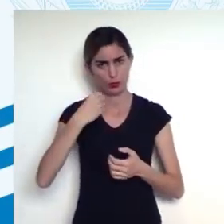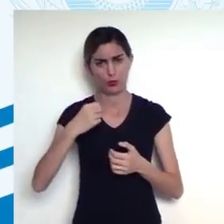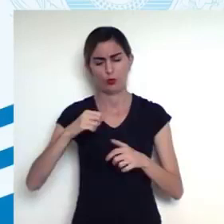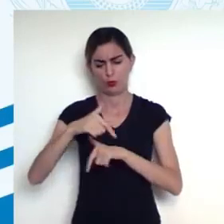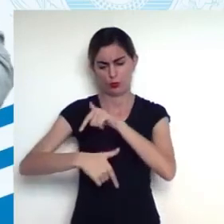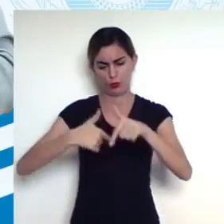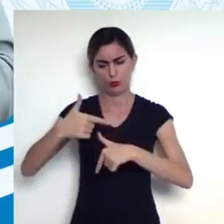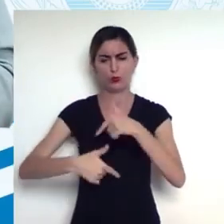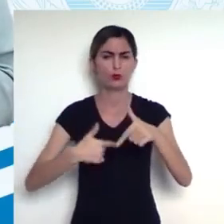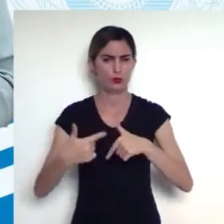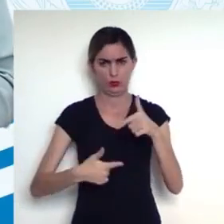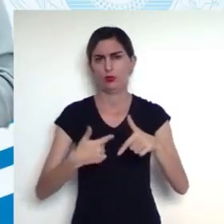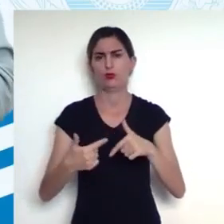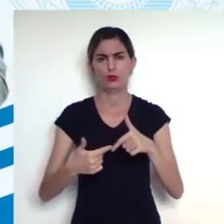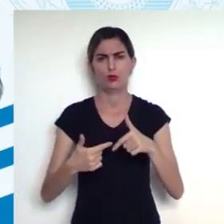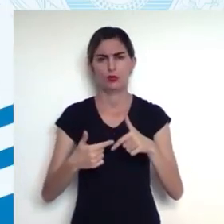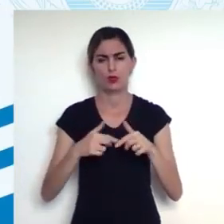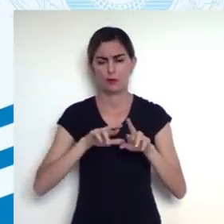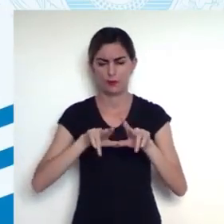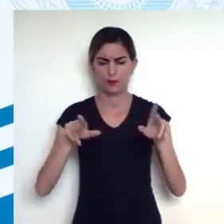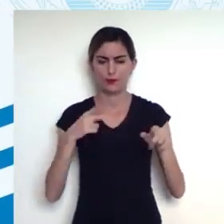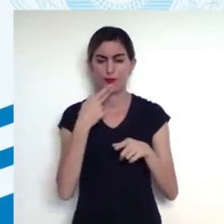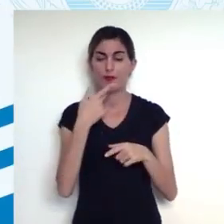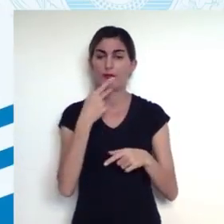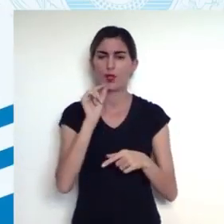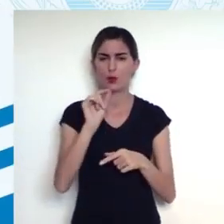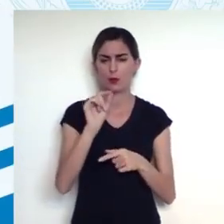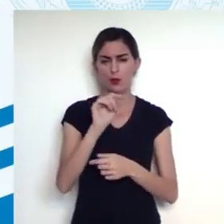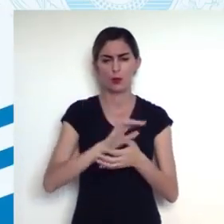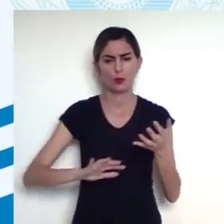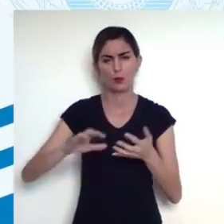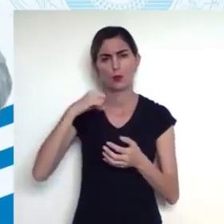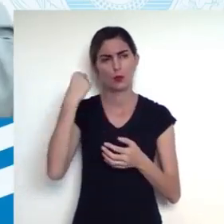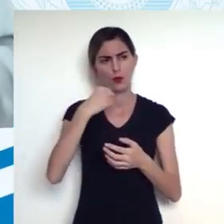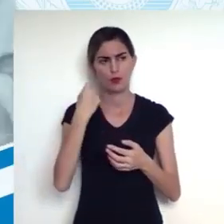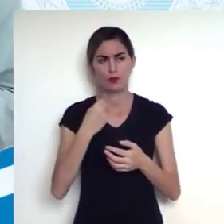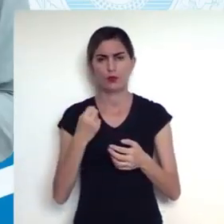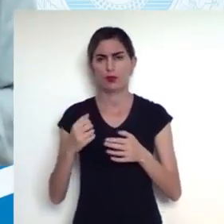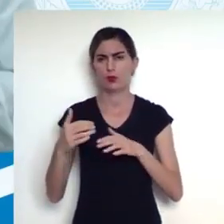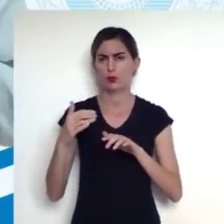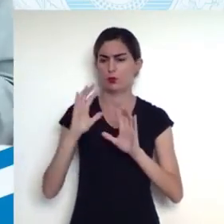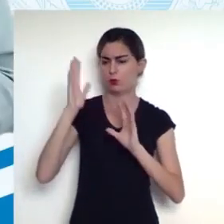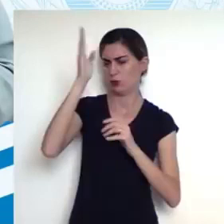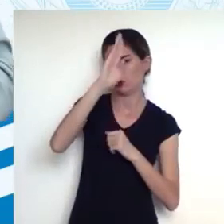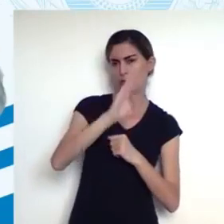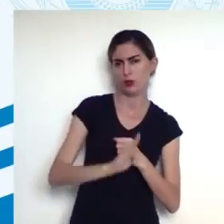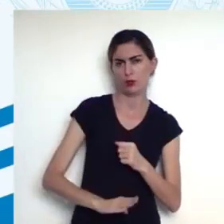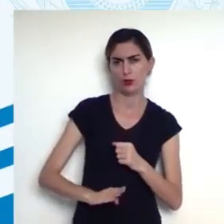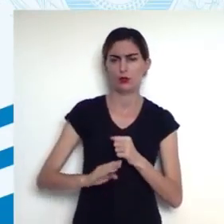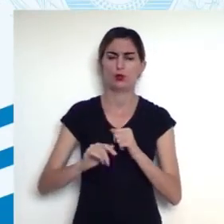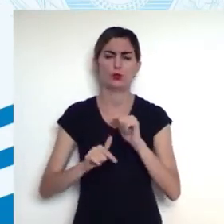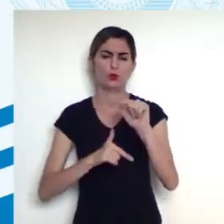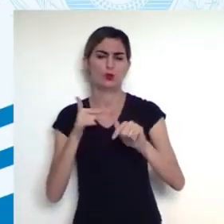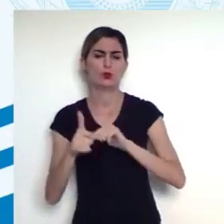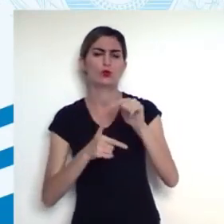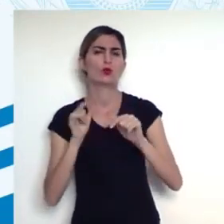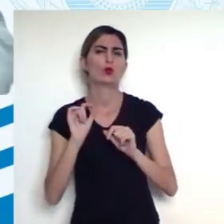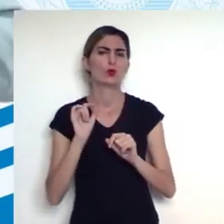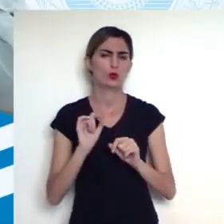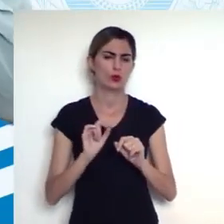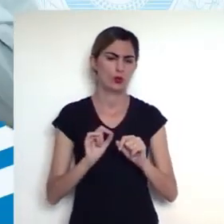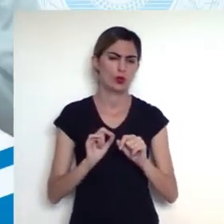para falar um pouco desses movimentos, a gente vai falar um pouco do movimento operário no Brasil, não é isso? Nesse movimento